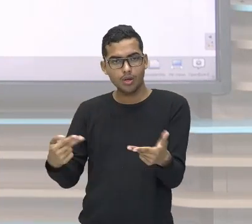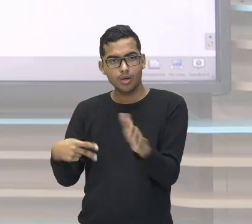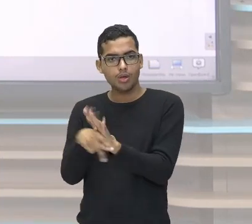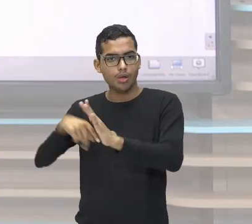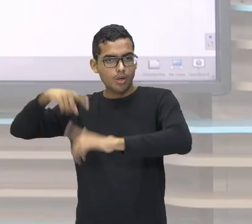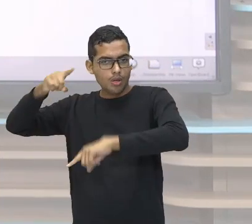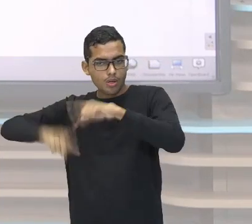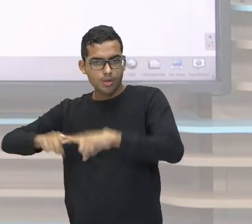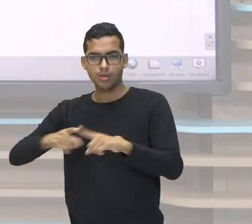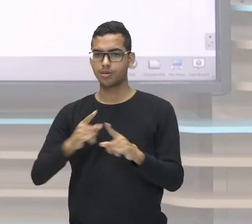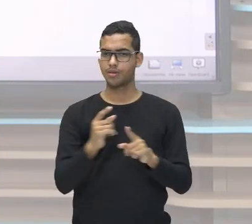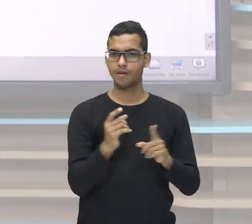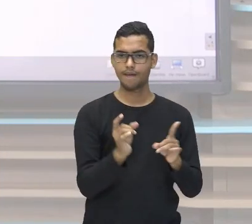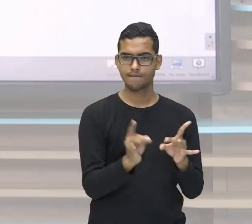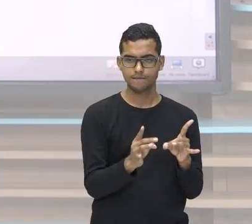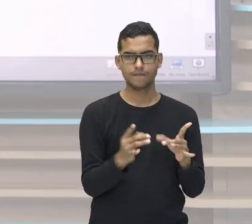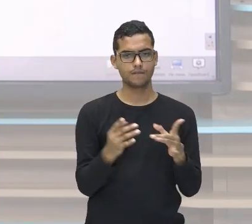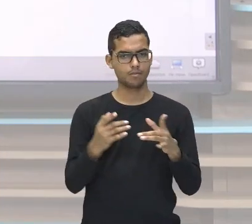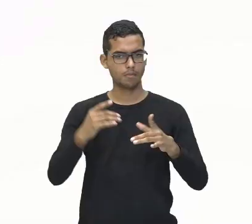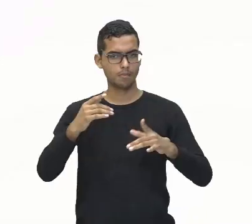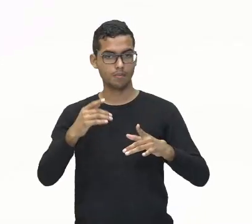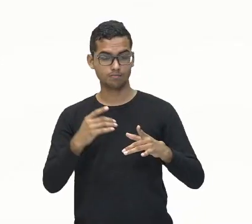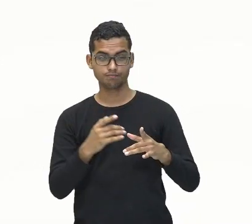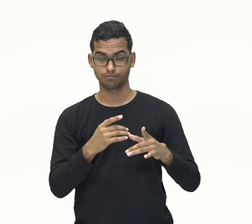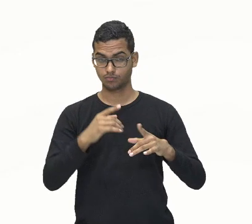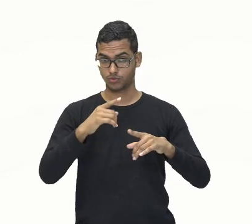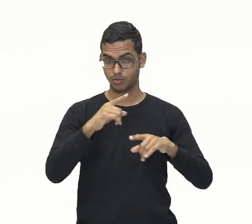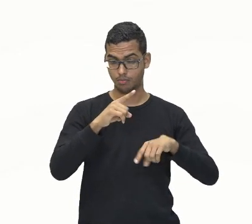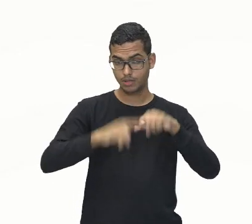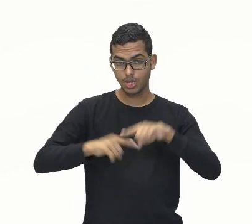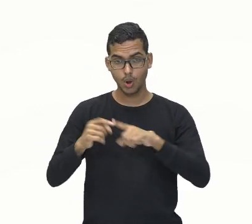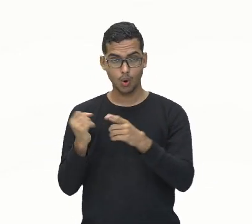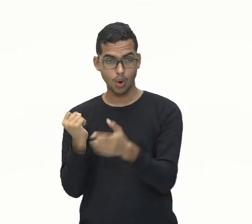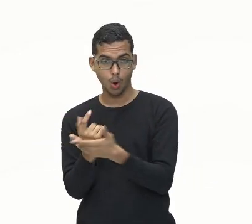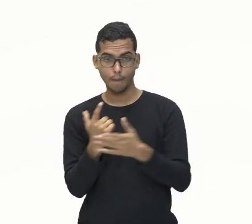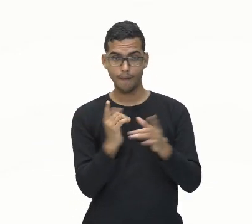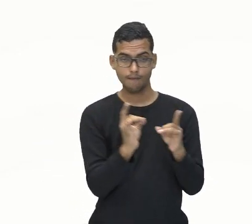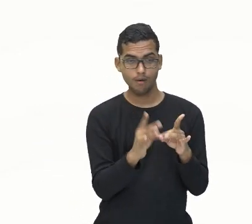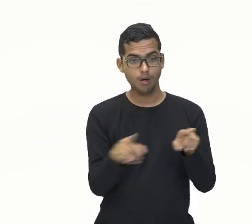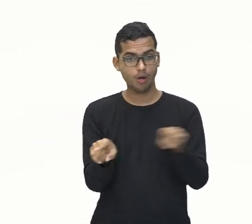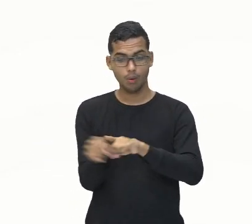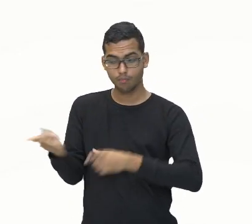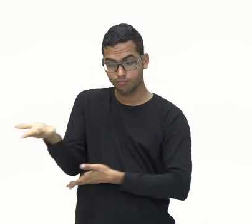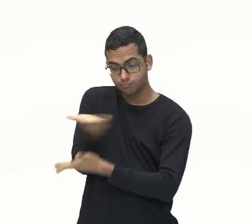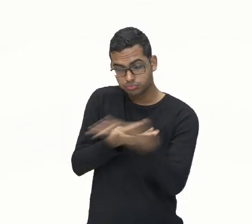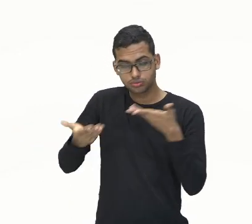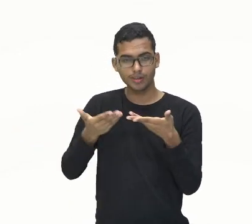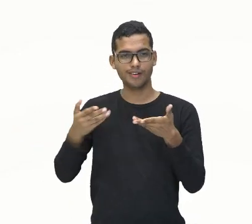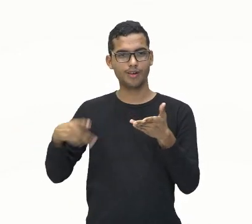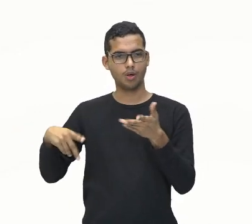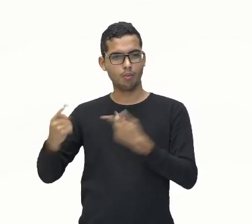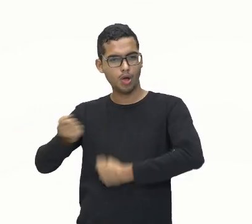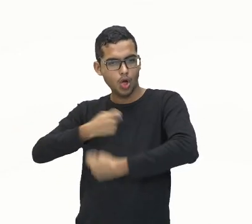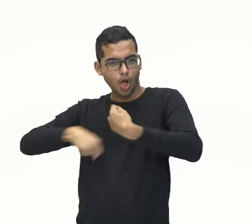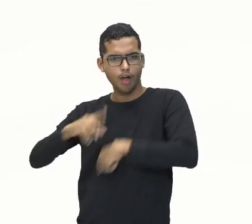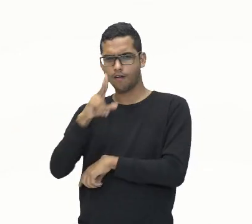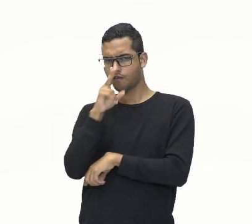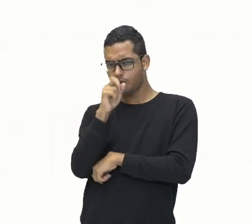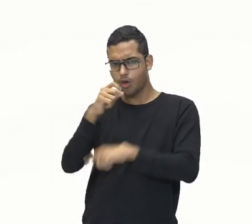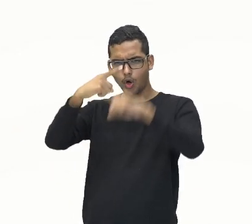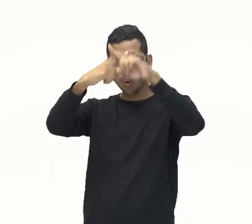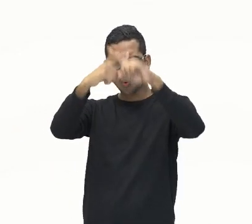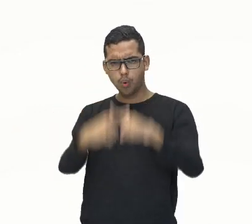questão econômica, ok? O que mais? Por mais forte que seja uma economia, ela não pode competir